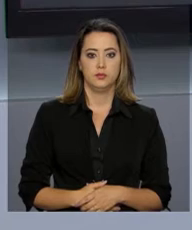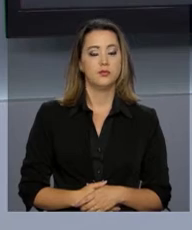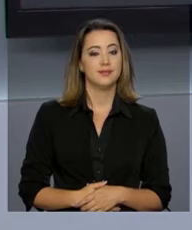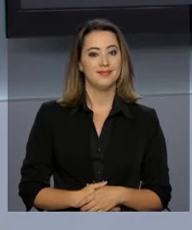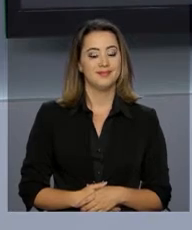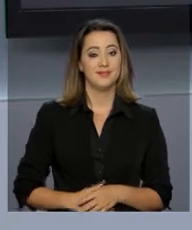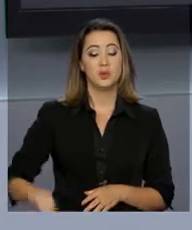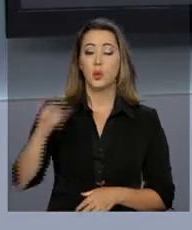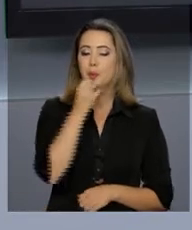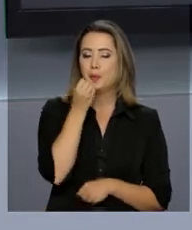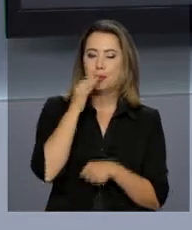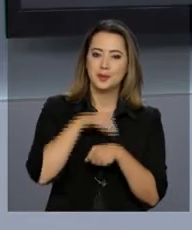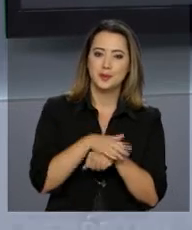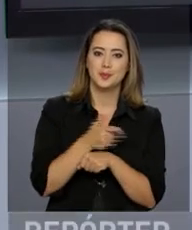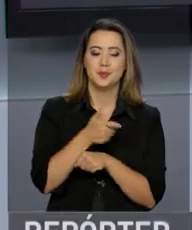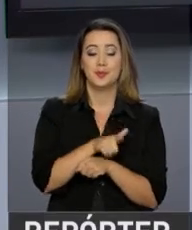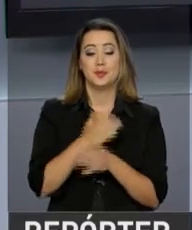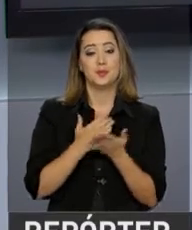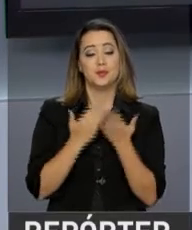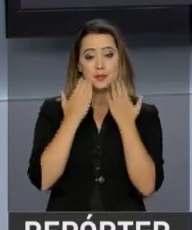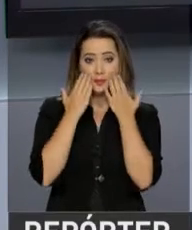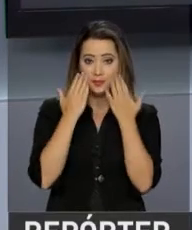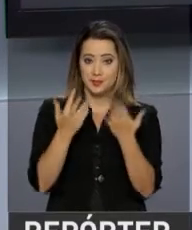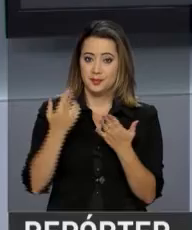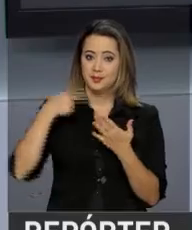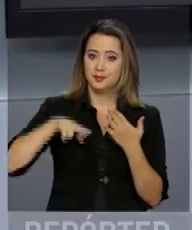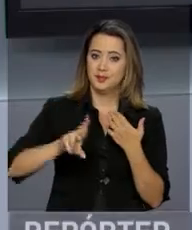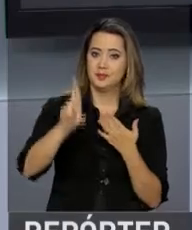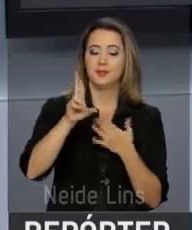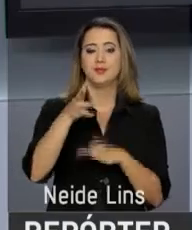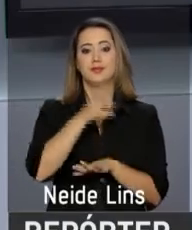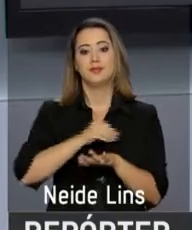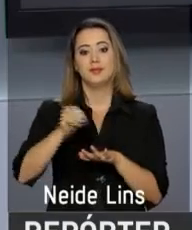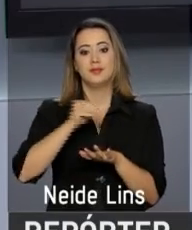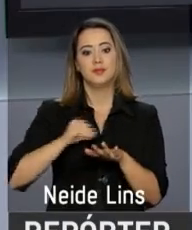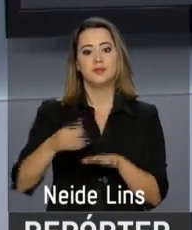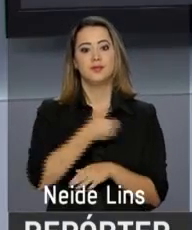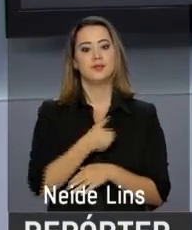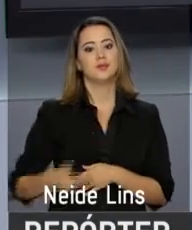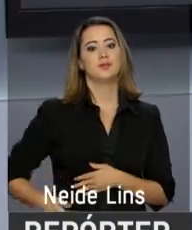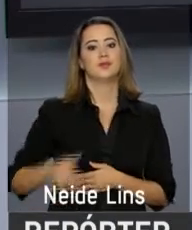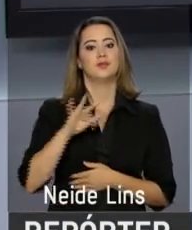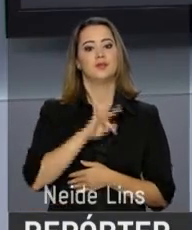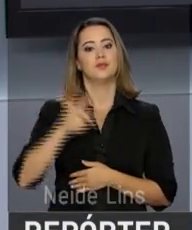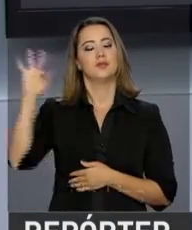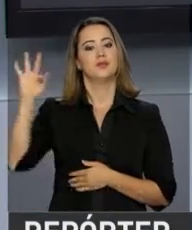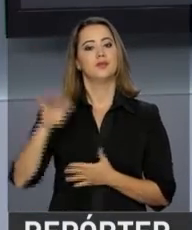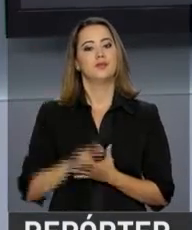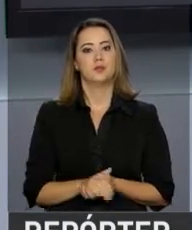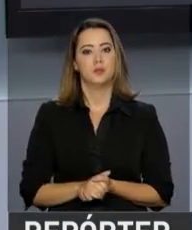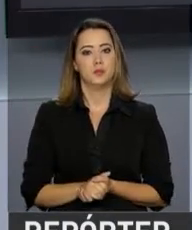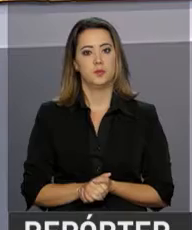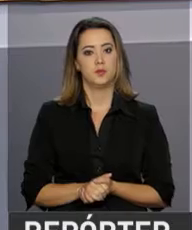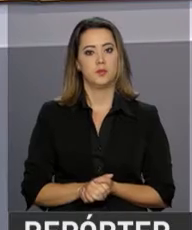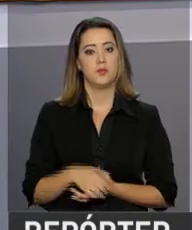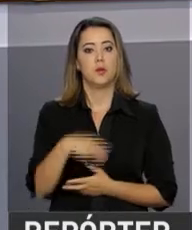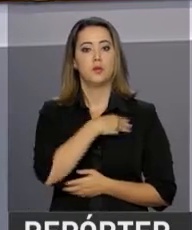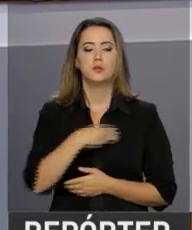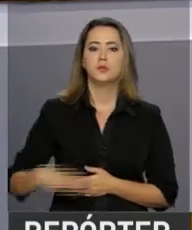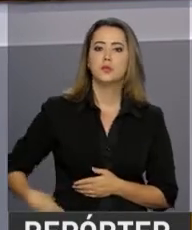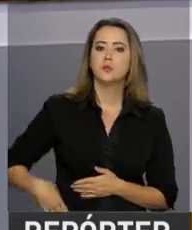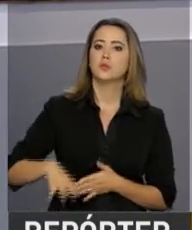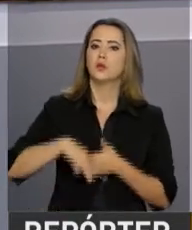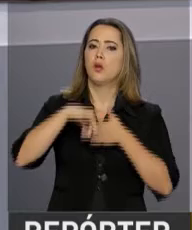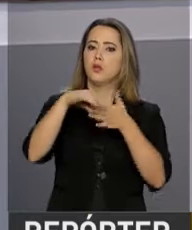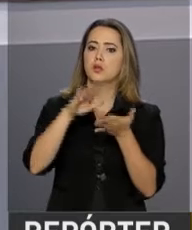olá boa noite começa agora mais uma edição do repórter nbr com as notícias do governo federal o ministro